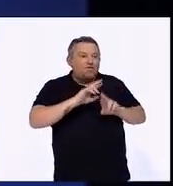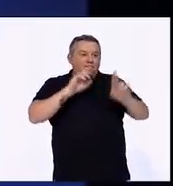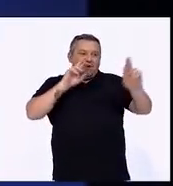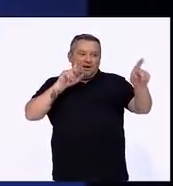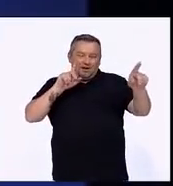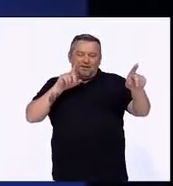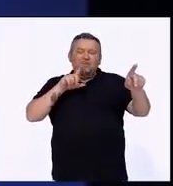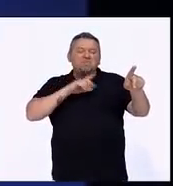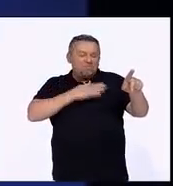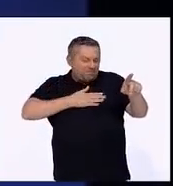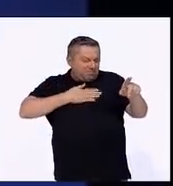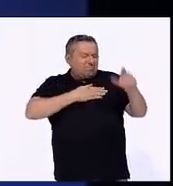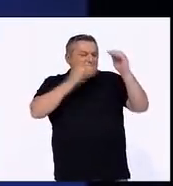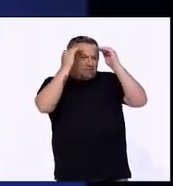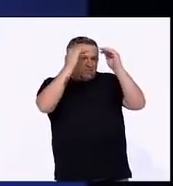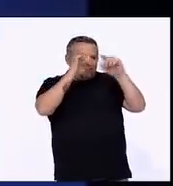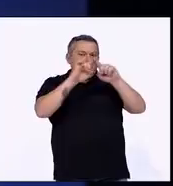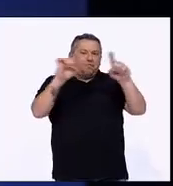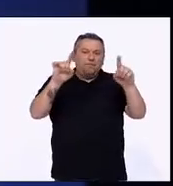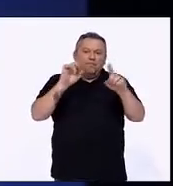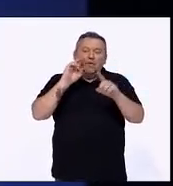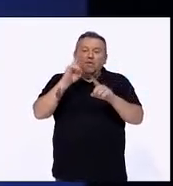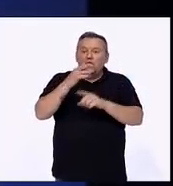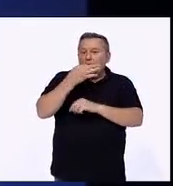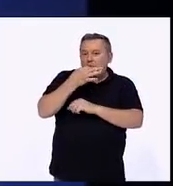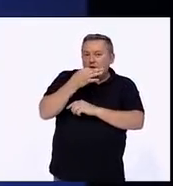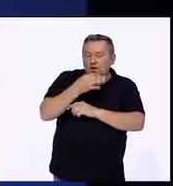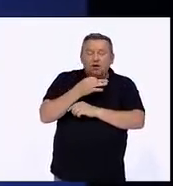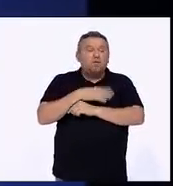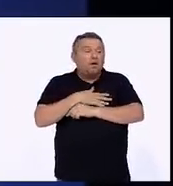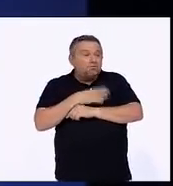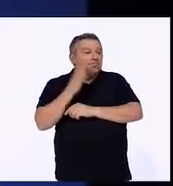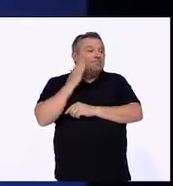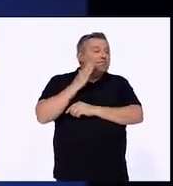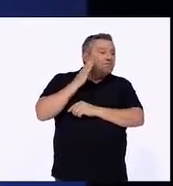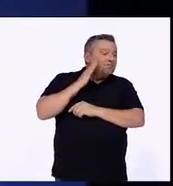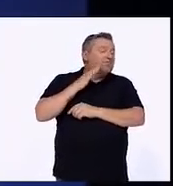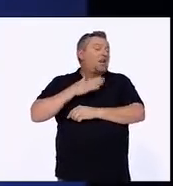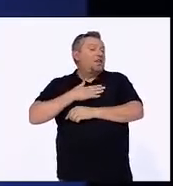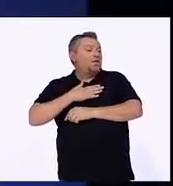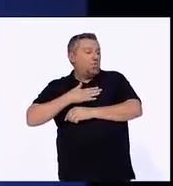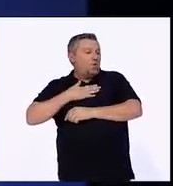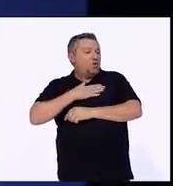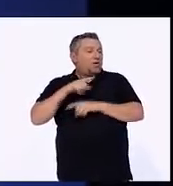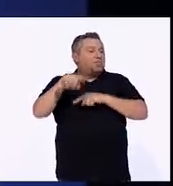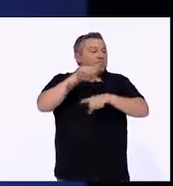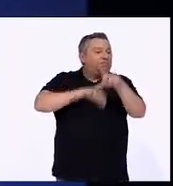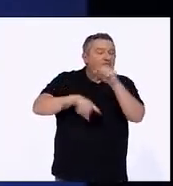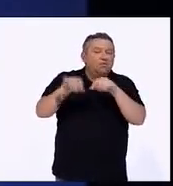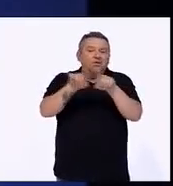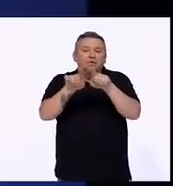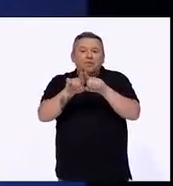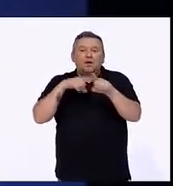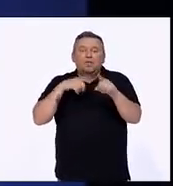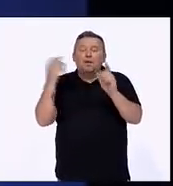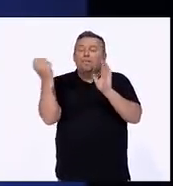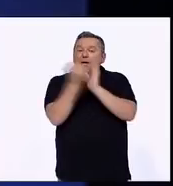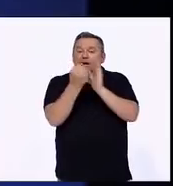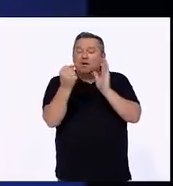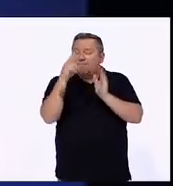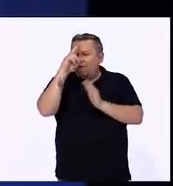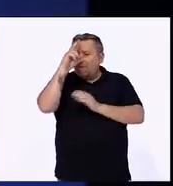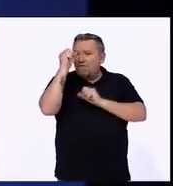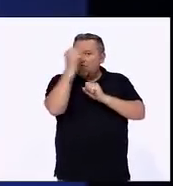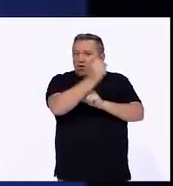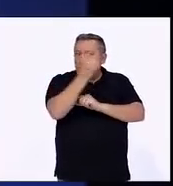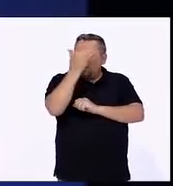respeitoso com quem pensa igual é fácil, né? Mas ouvir as opiniões, colher opiniões e ter tranquilidade para fazer escolhas é uma característica muito forte dele. Acho